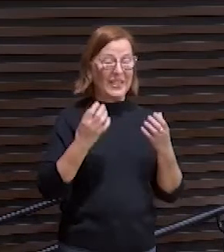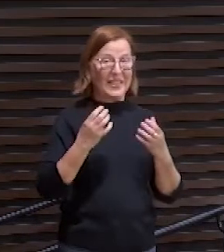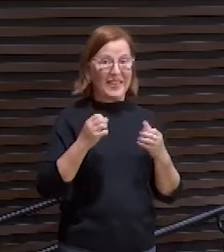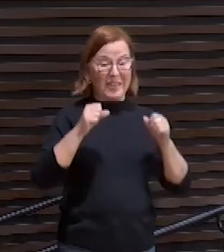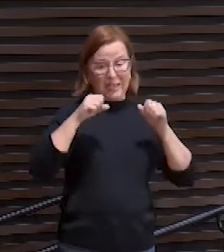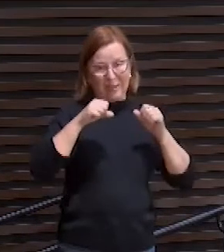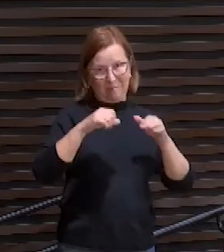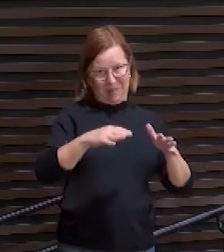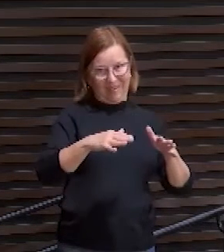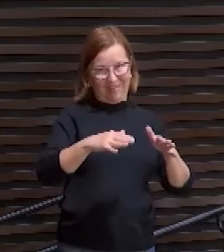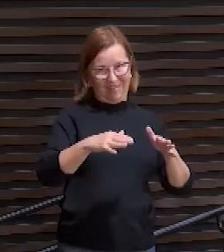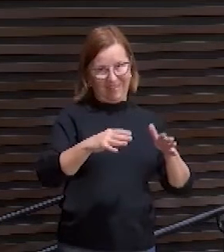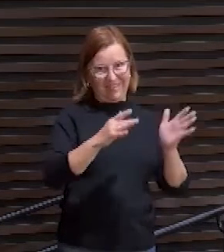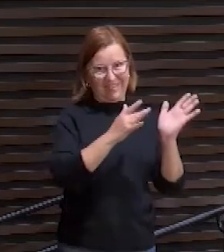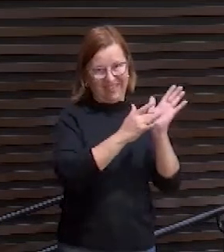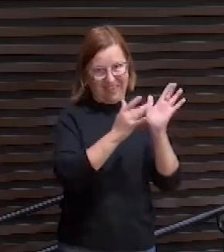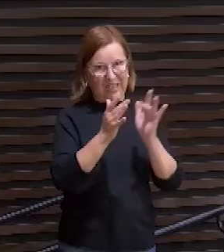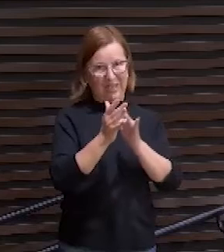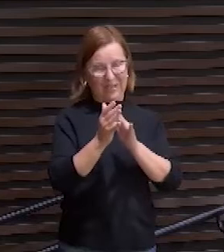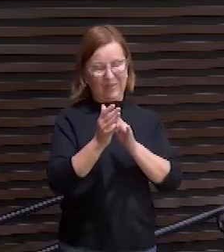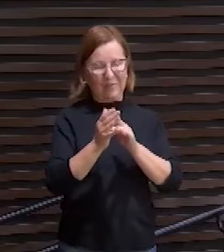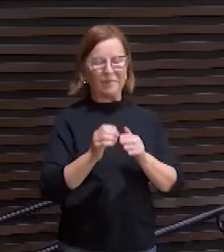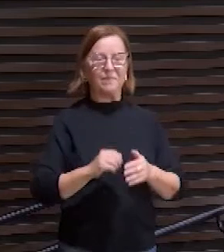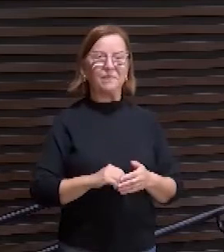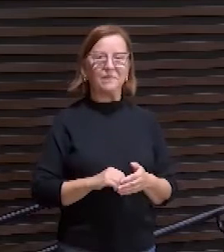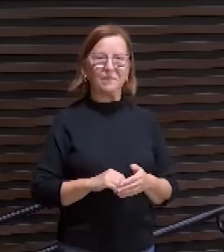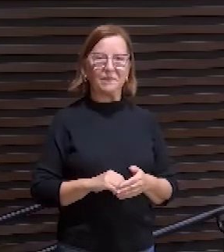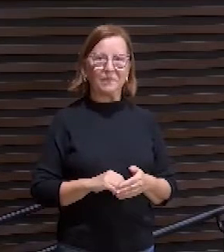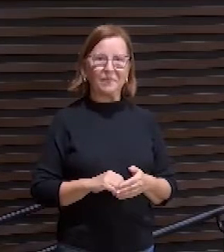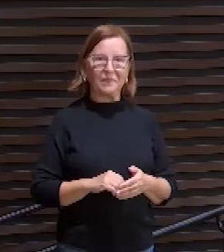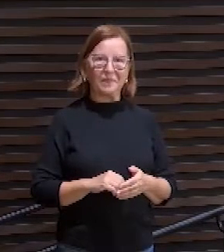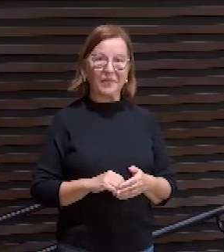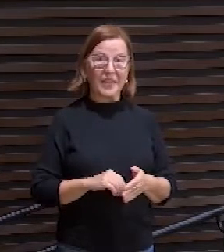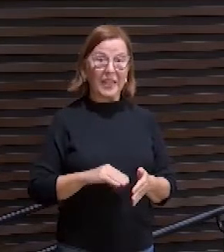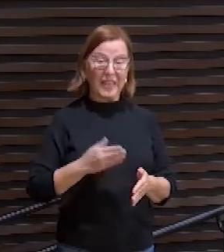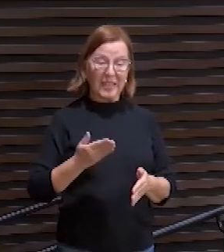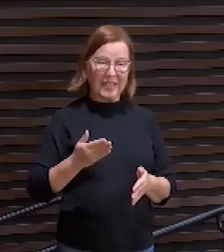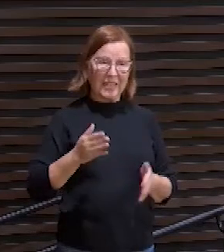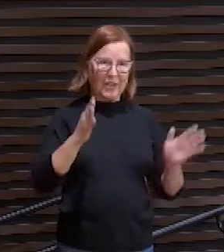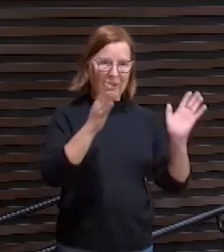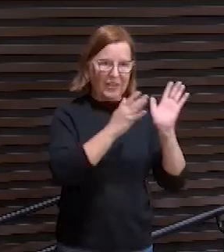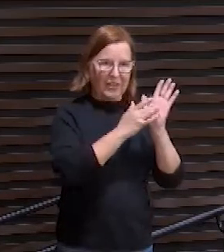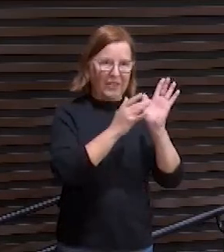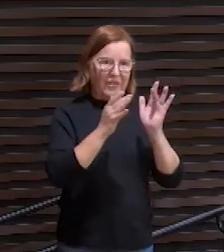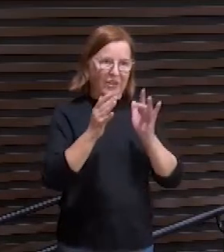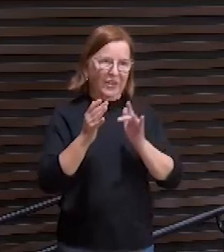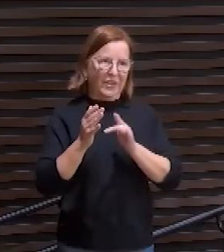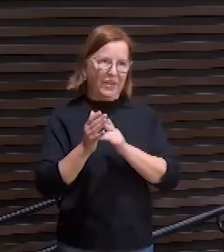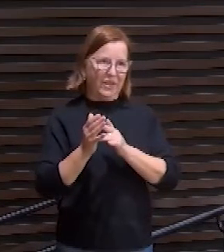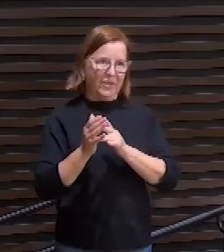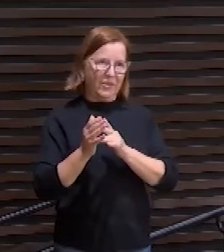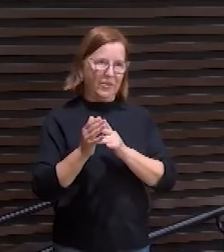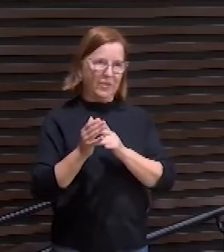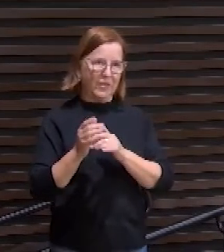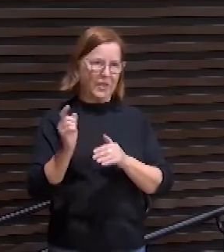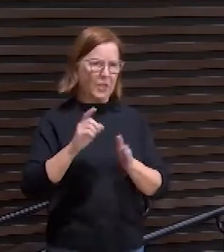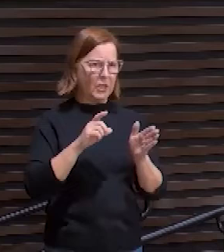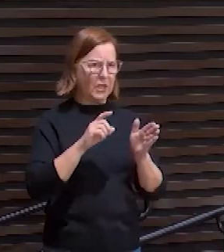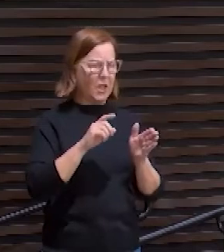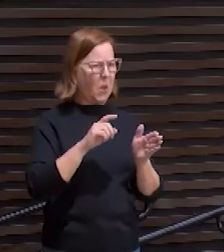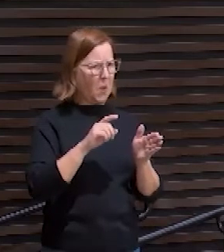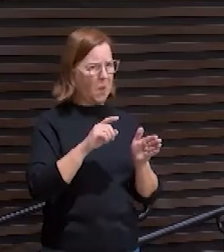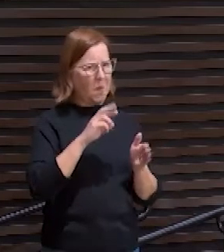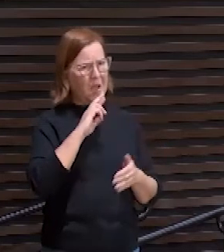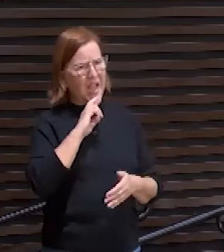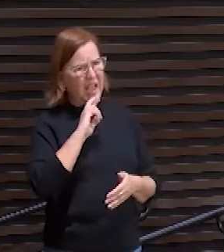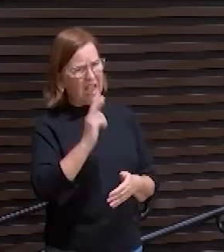poderia trazer. E aqui, Jesus então, ele não responde diretamente